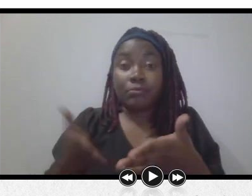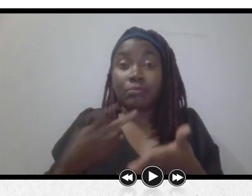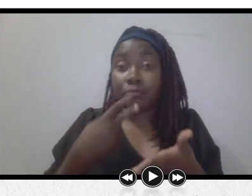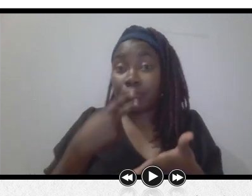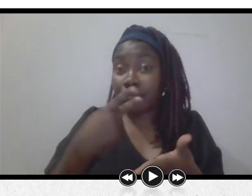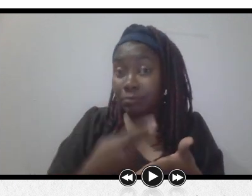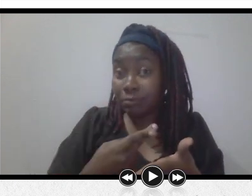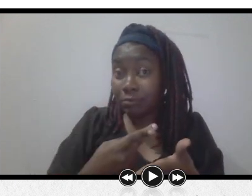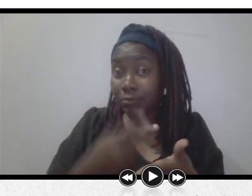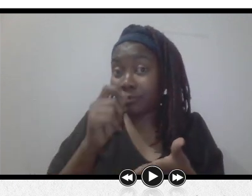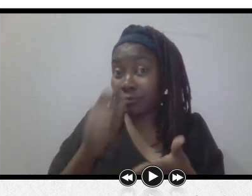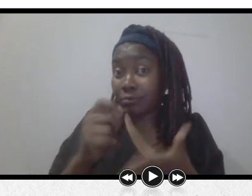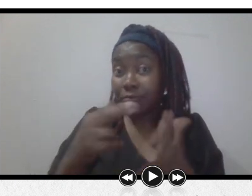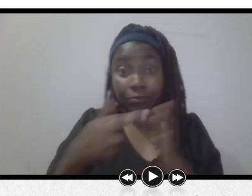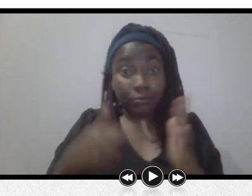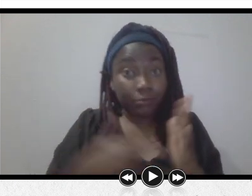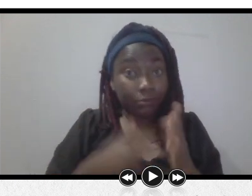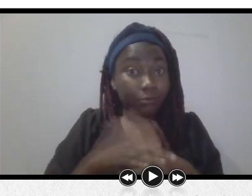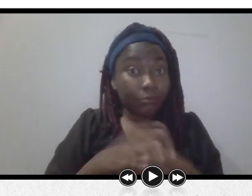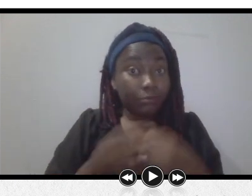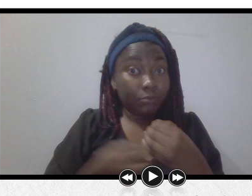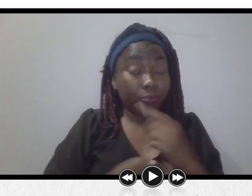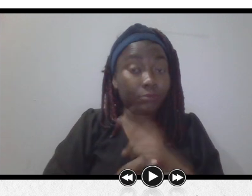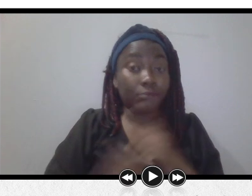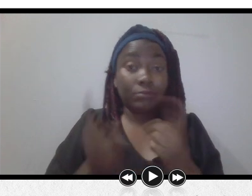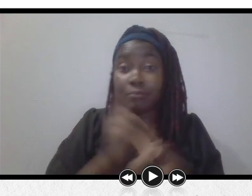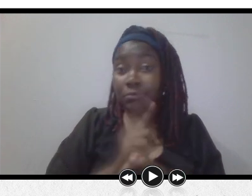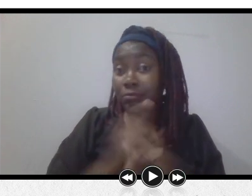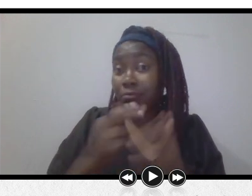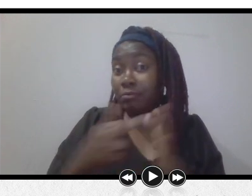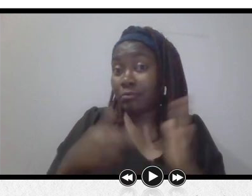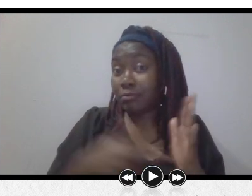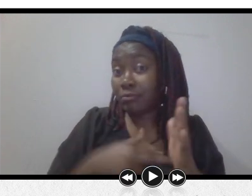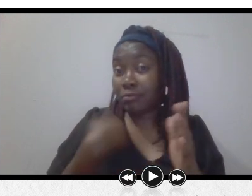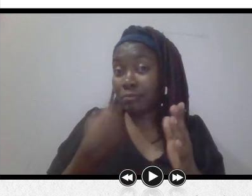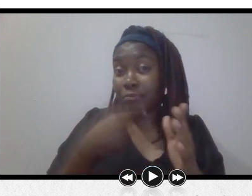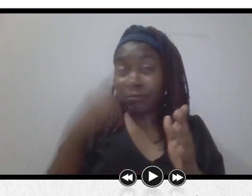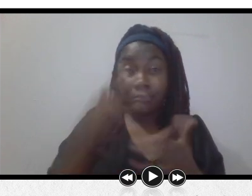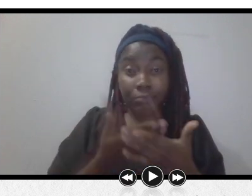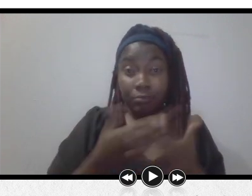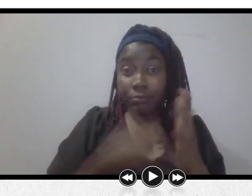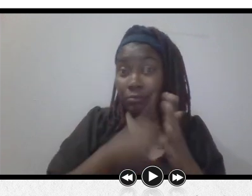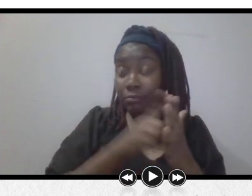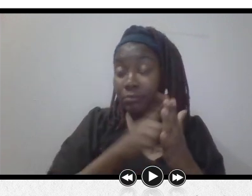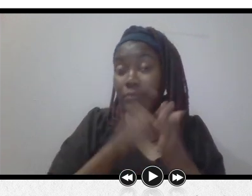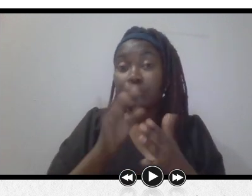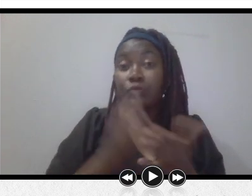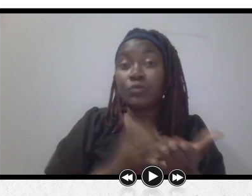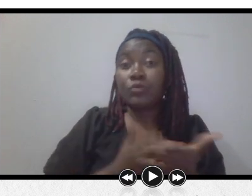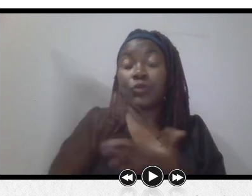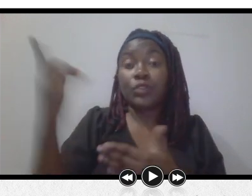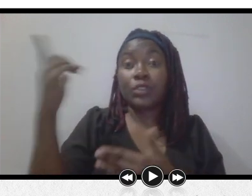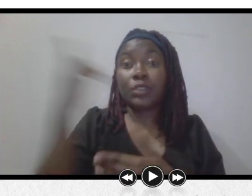dizer que a regulação do saneamento básico, ao contrário das regulações que nós vimos na aula anterior, ela só começou a